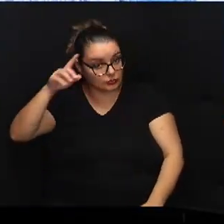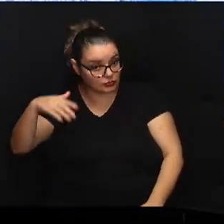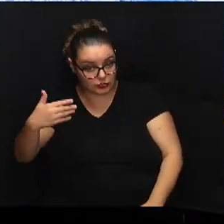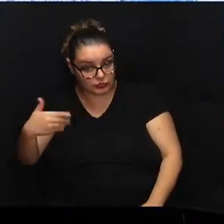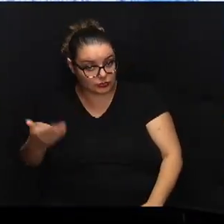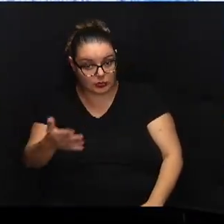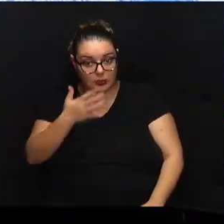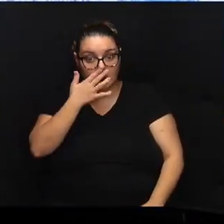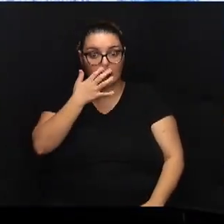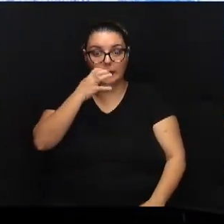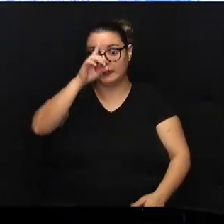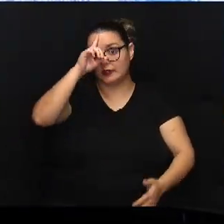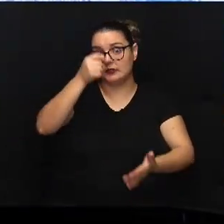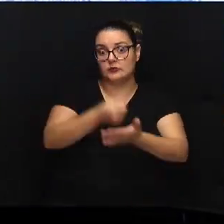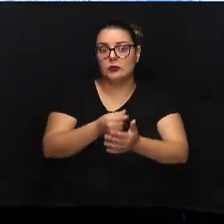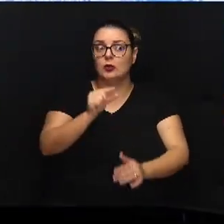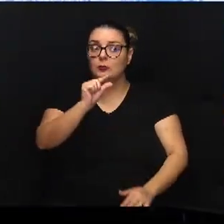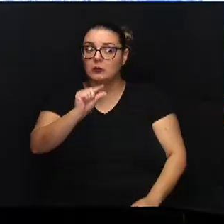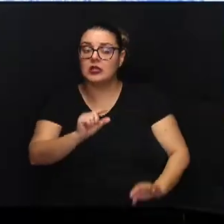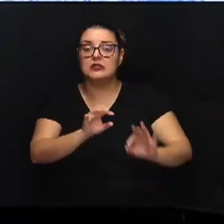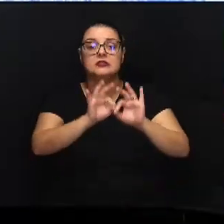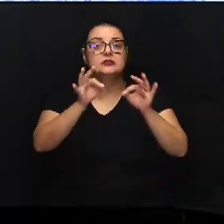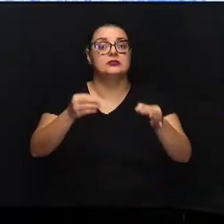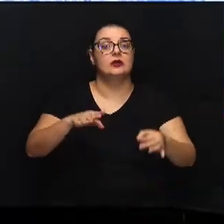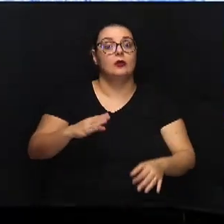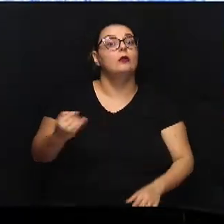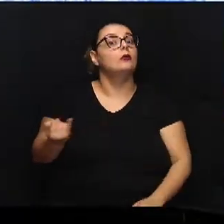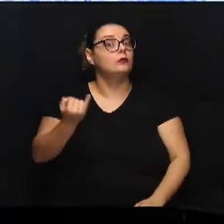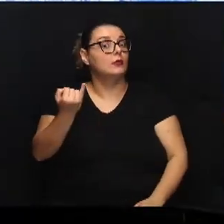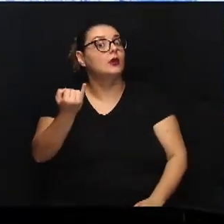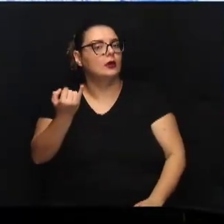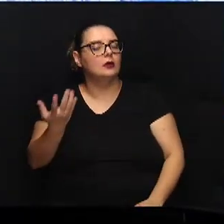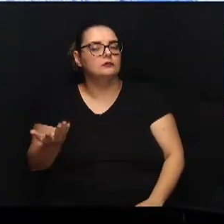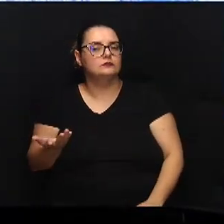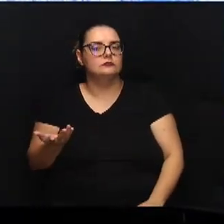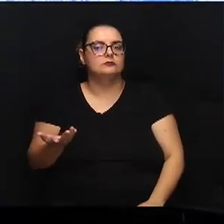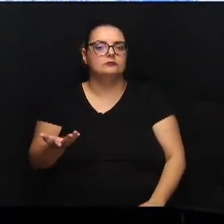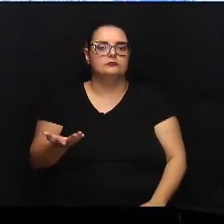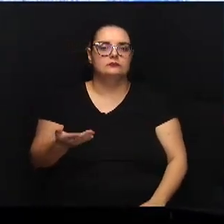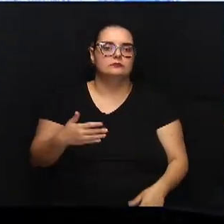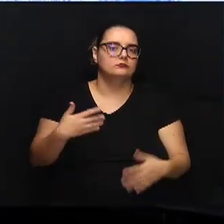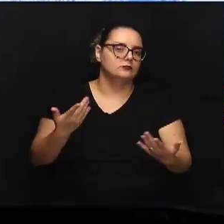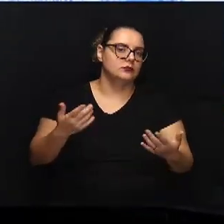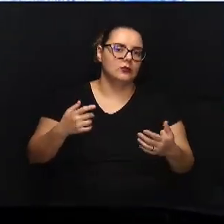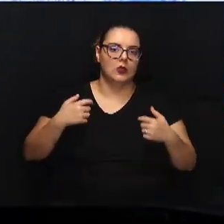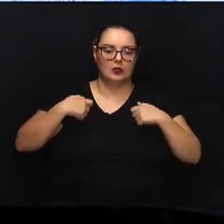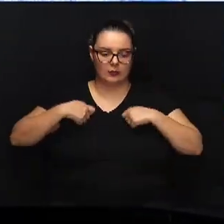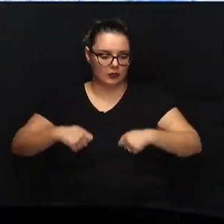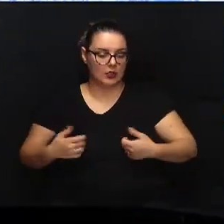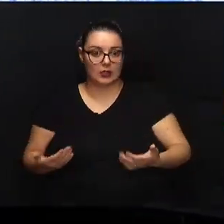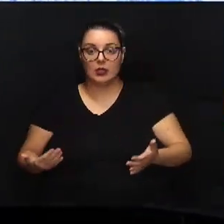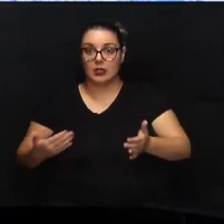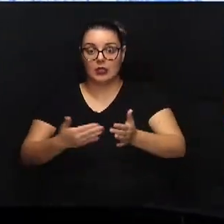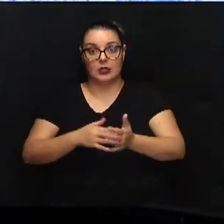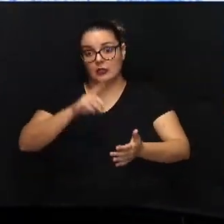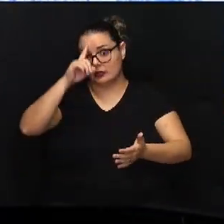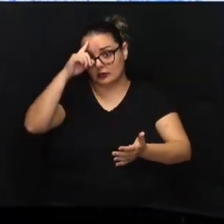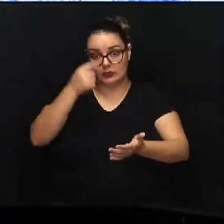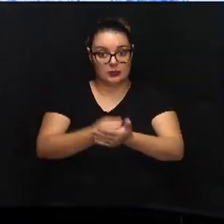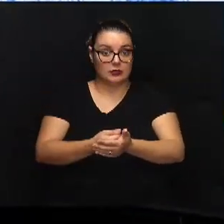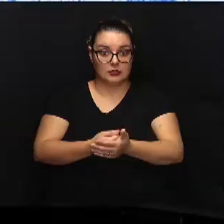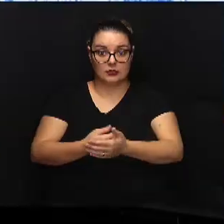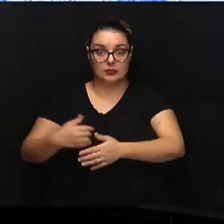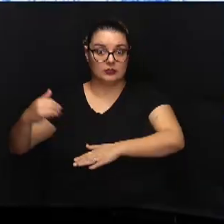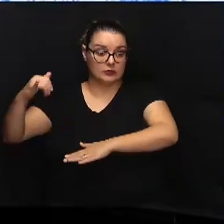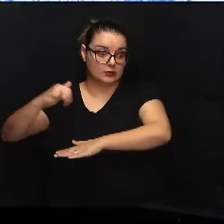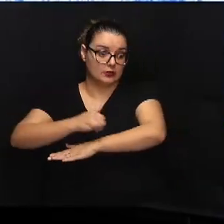né, decisões às vezes até pequenas ou decisões mais importantes, desde a hora de vestir até a decisão se um avião vai decolar